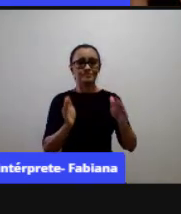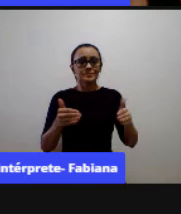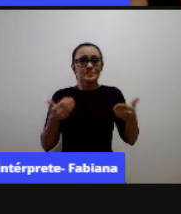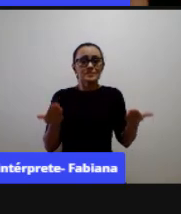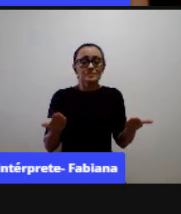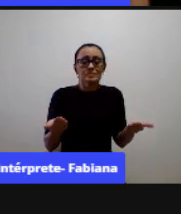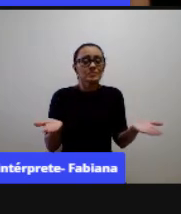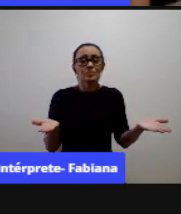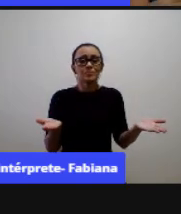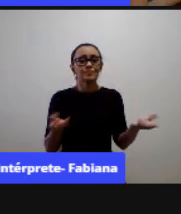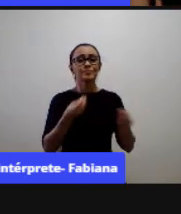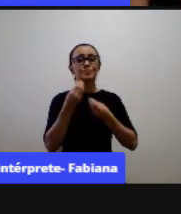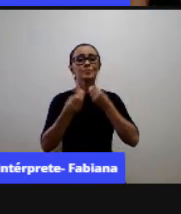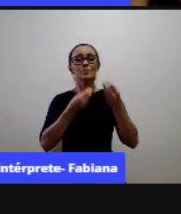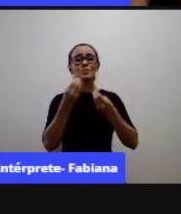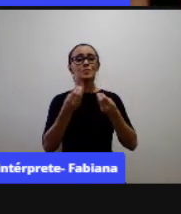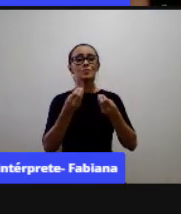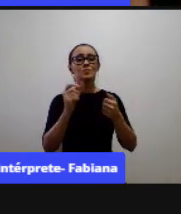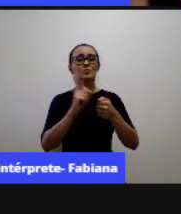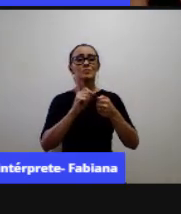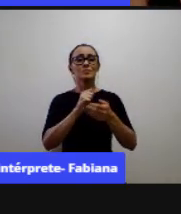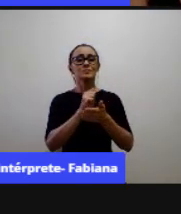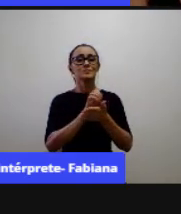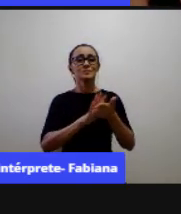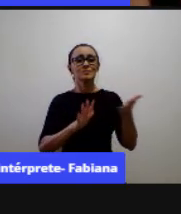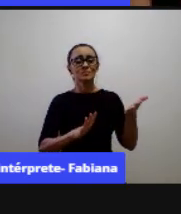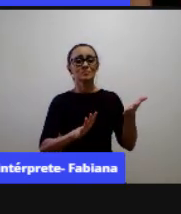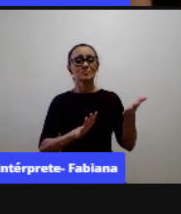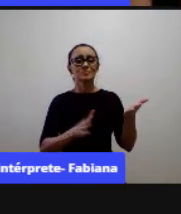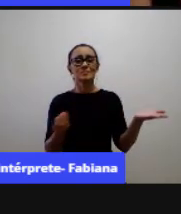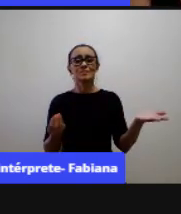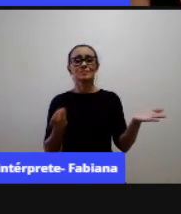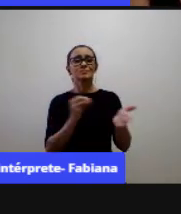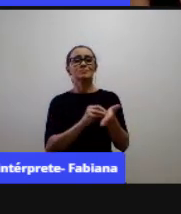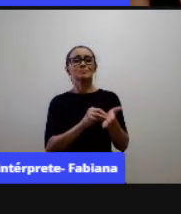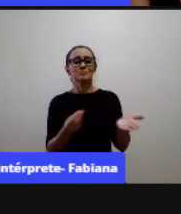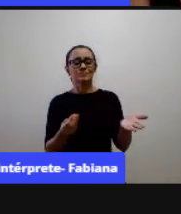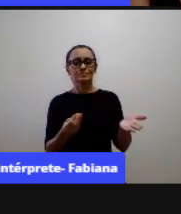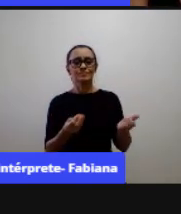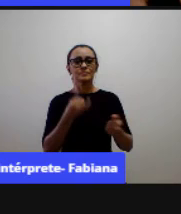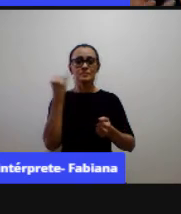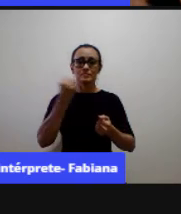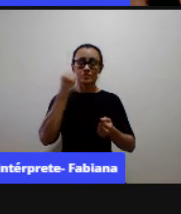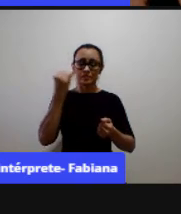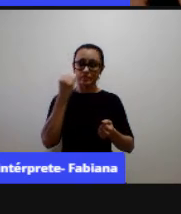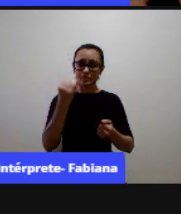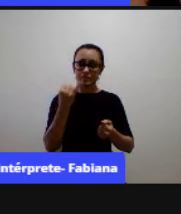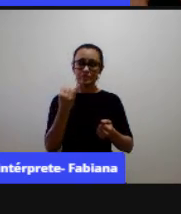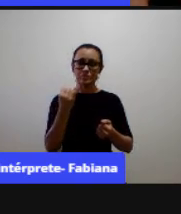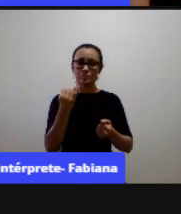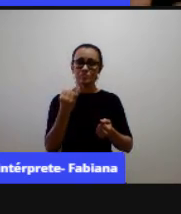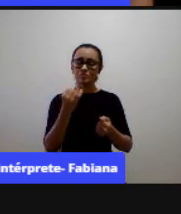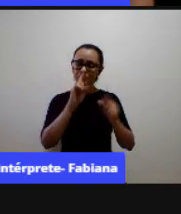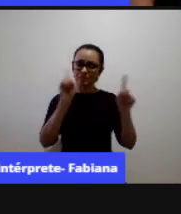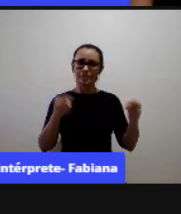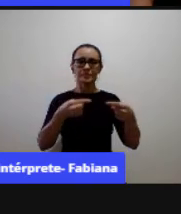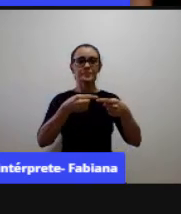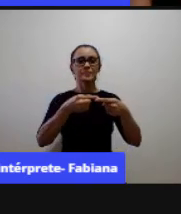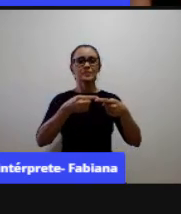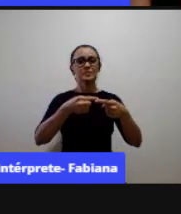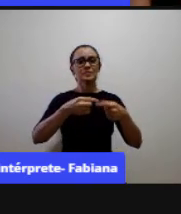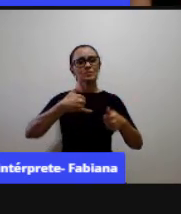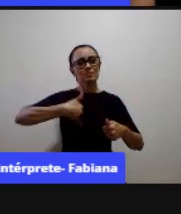nesse momento. As avaliações precisam ser condizentes com a faixa etária, porque